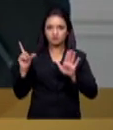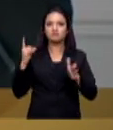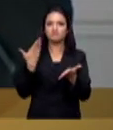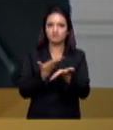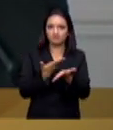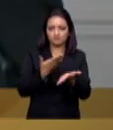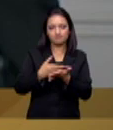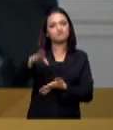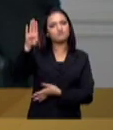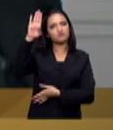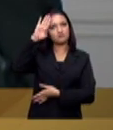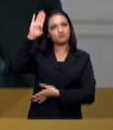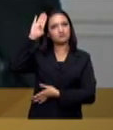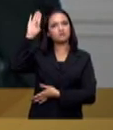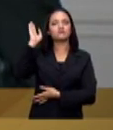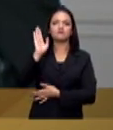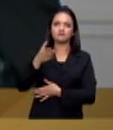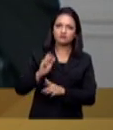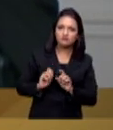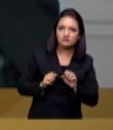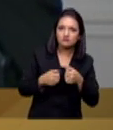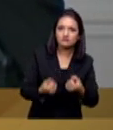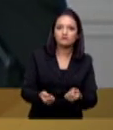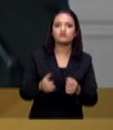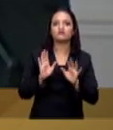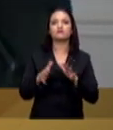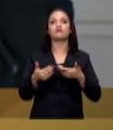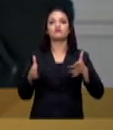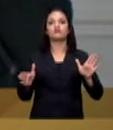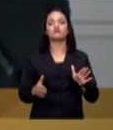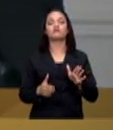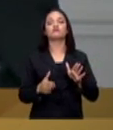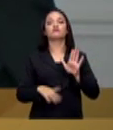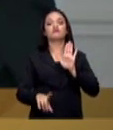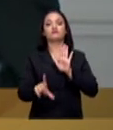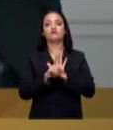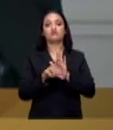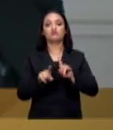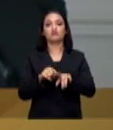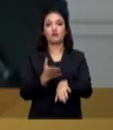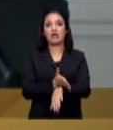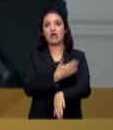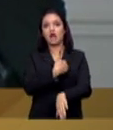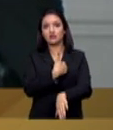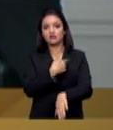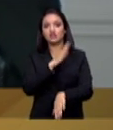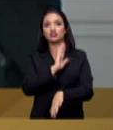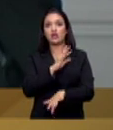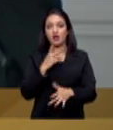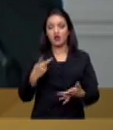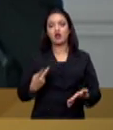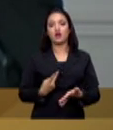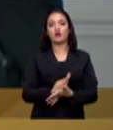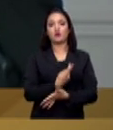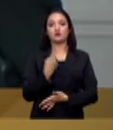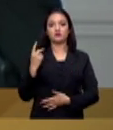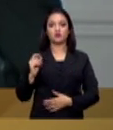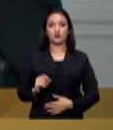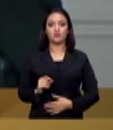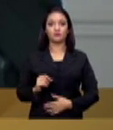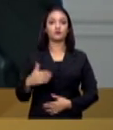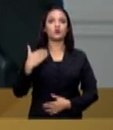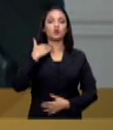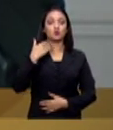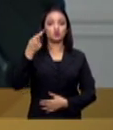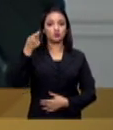acadêmicos desde a edição da lei, e já defendia antes, em relação à lei anterior, mandato de segurança, que da lei o juiz